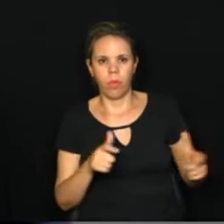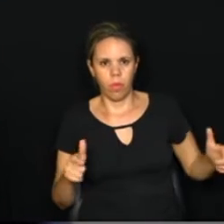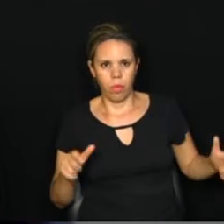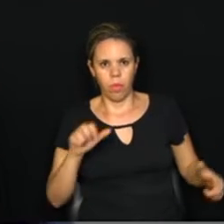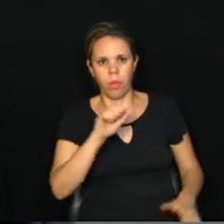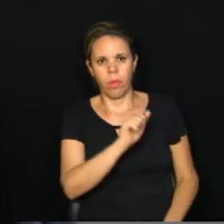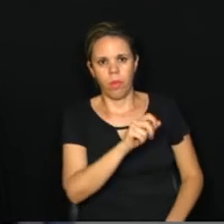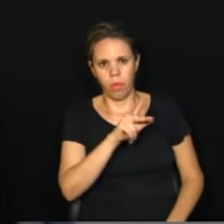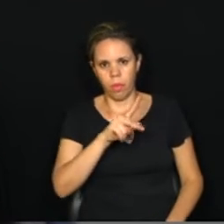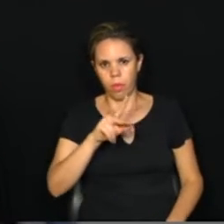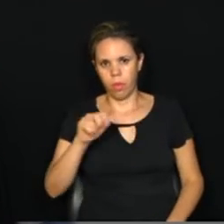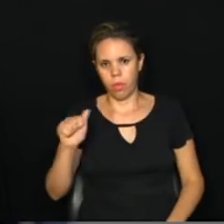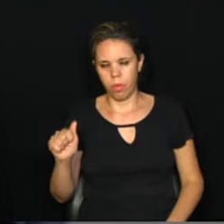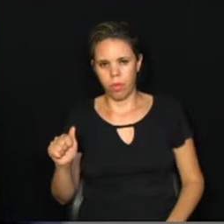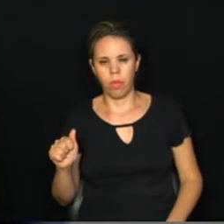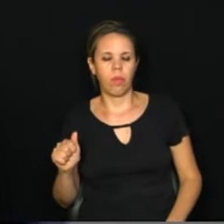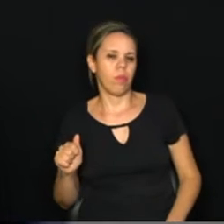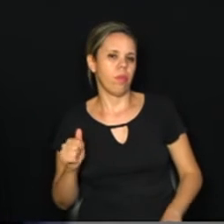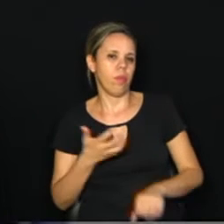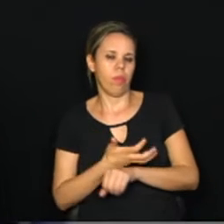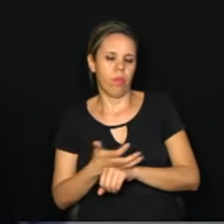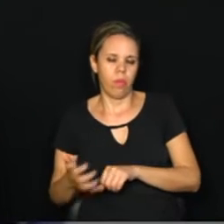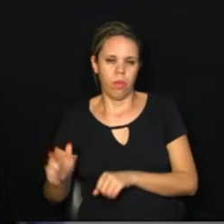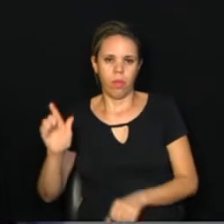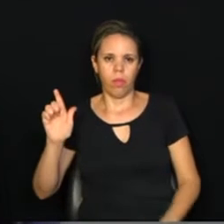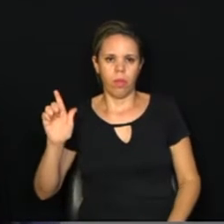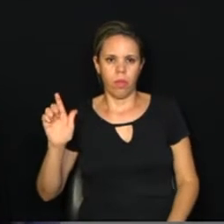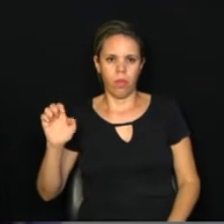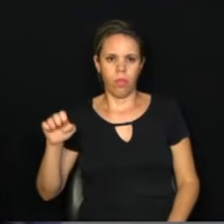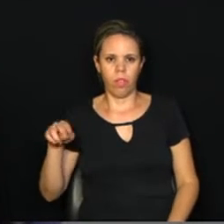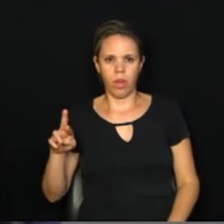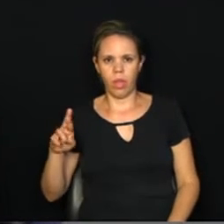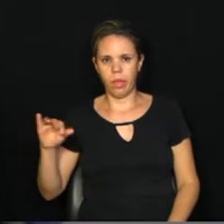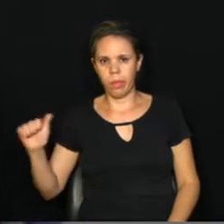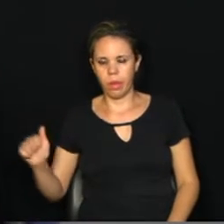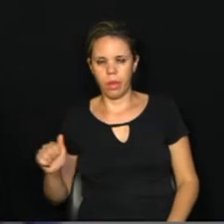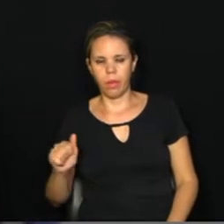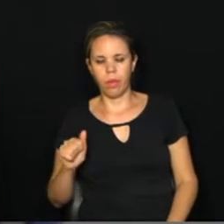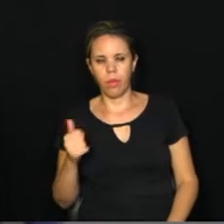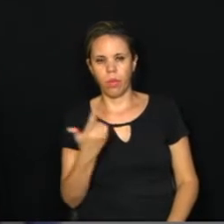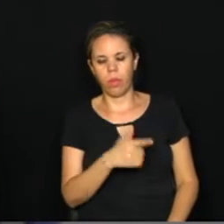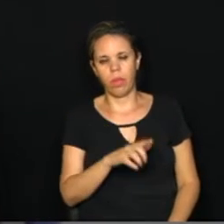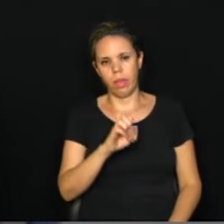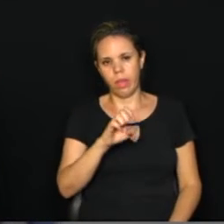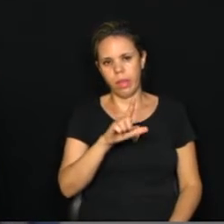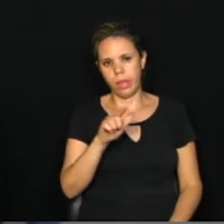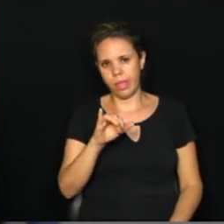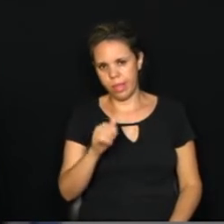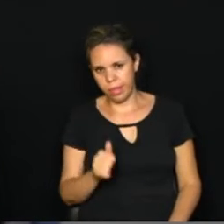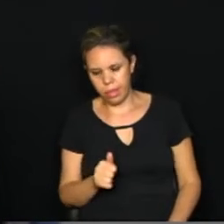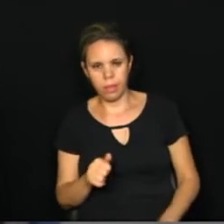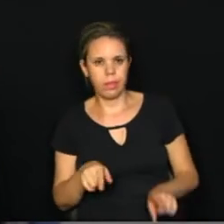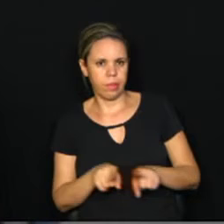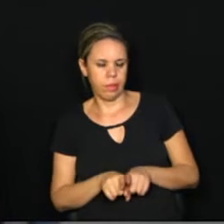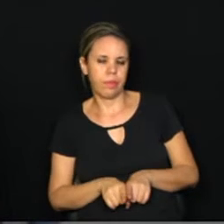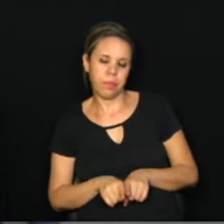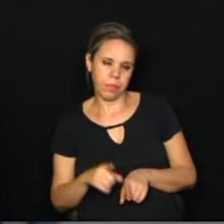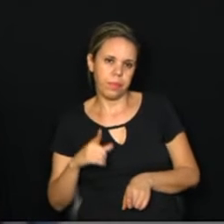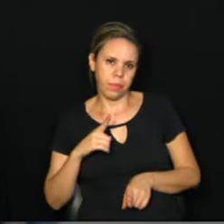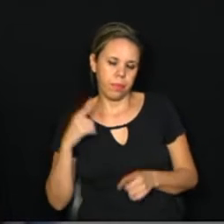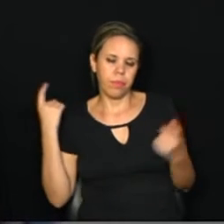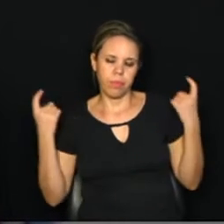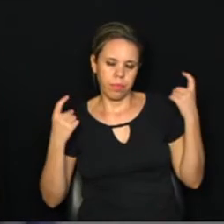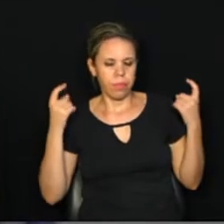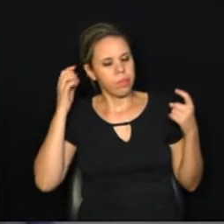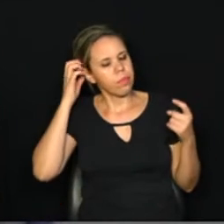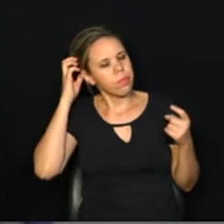APAs, Mata Santa Genebra, a Mata Santa Elisa, que são áreas praticamente urbanas e onde você tem uma